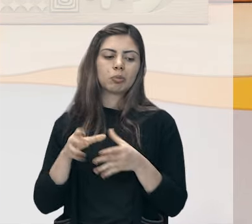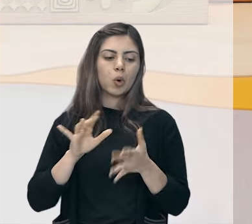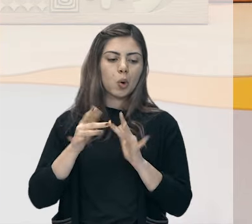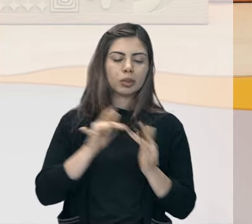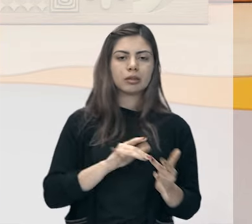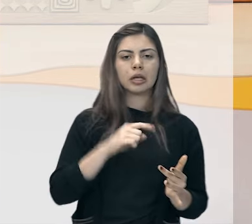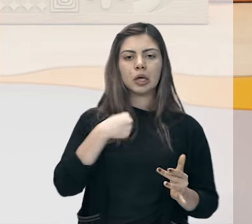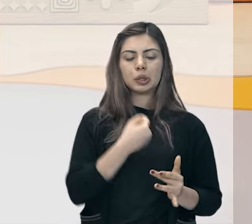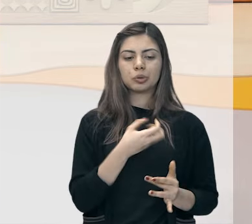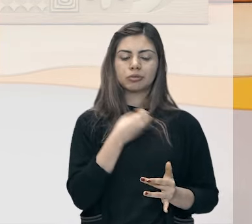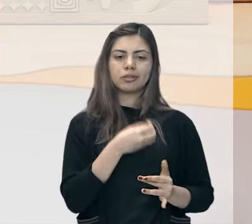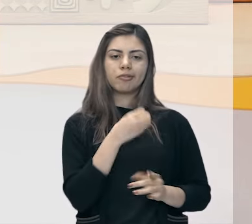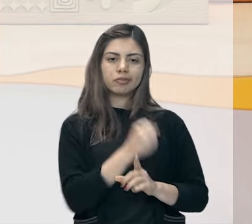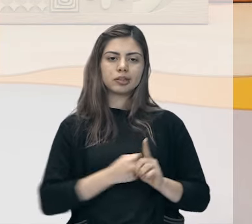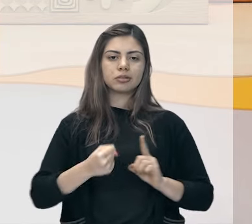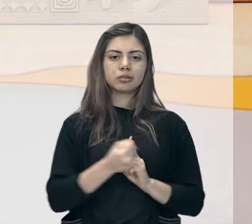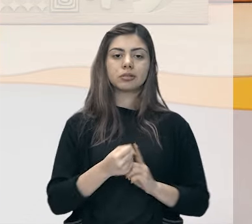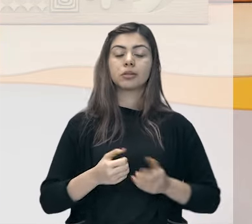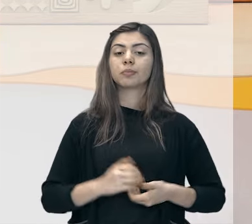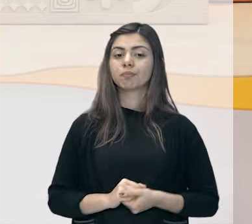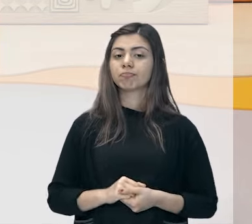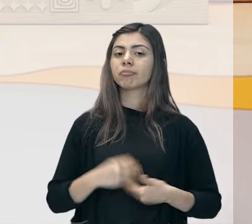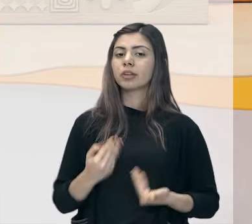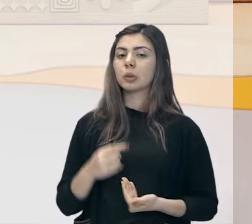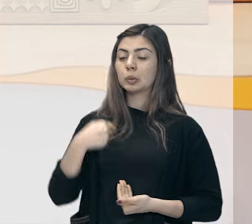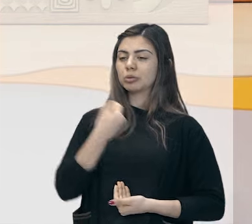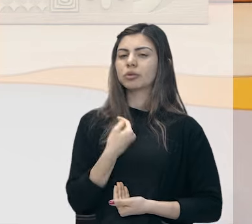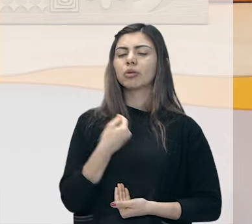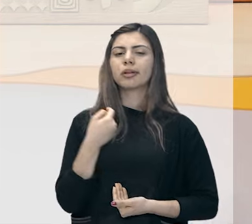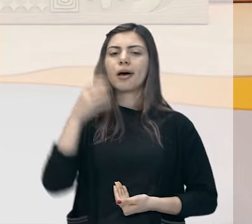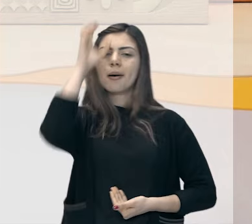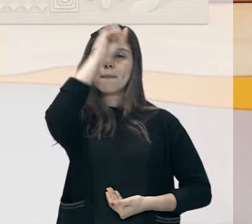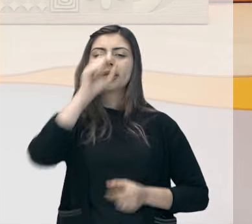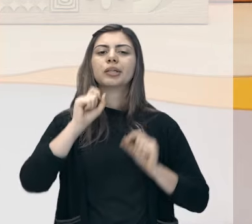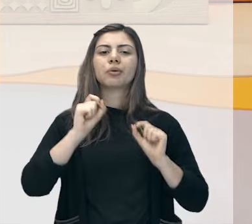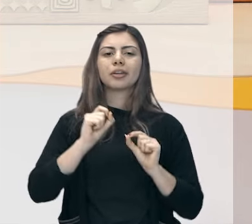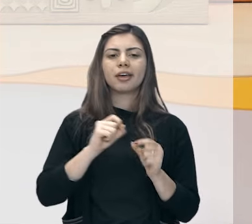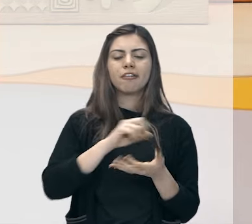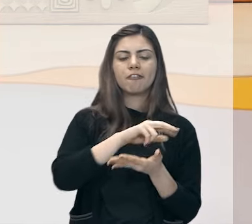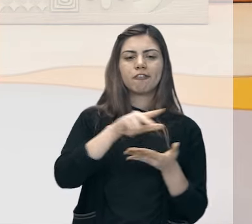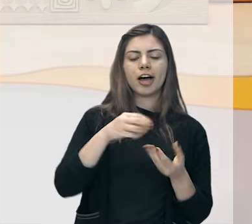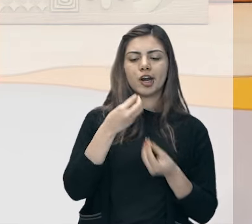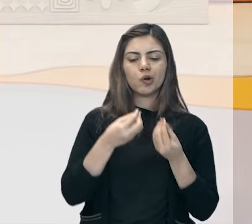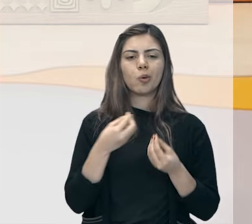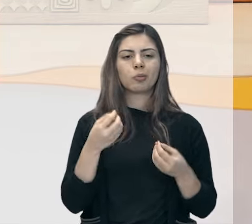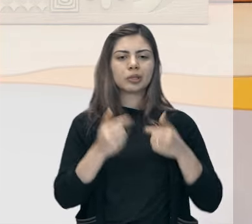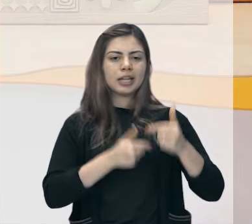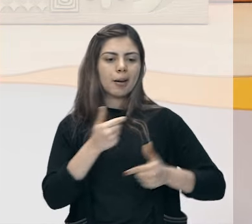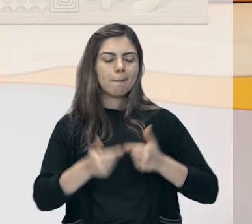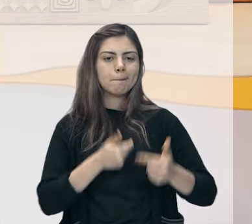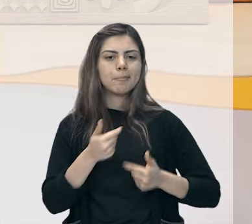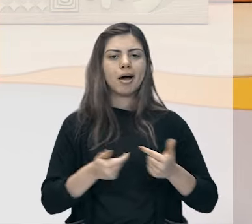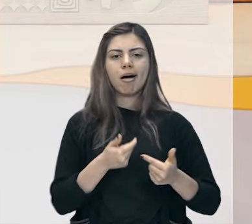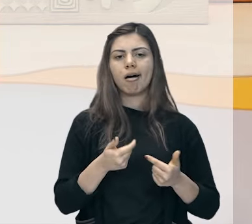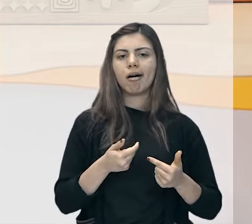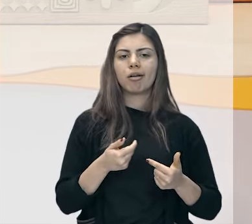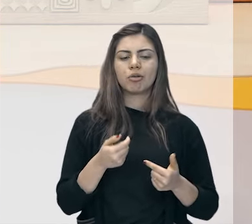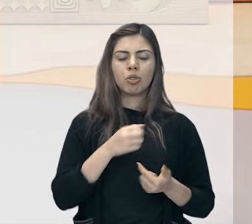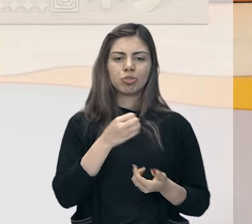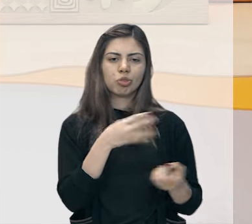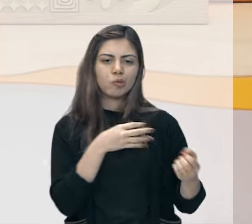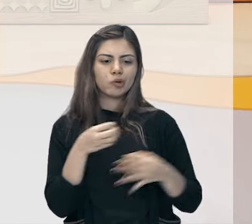nós vivemos. Recentemente a gente aprendeu aí novas formas de se relacionar, novas formas de trabalho,